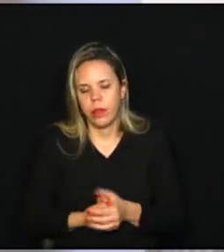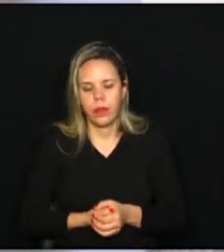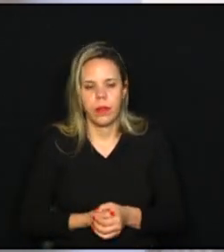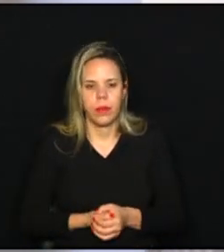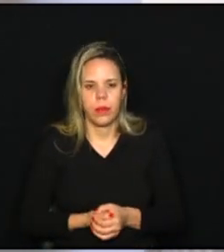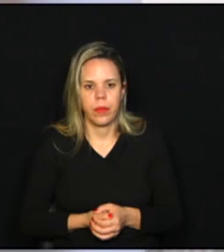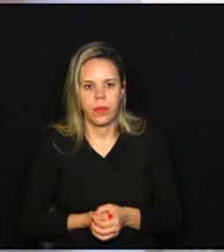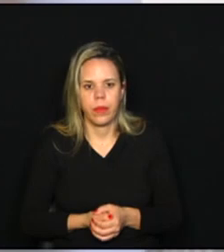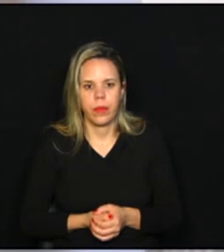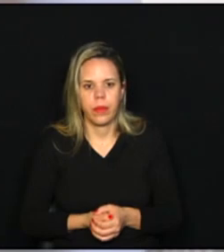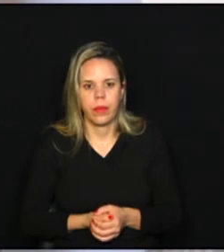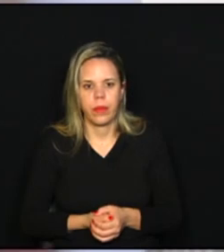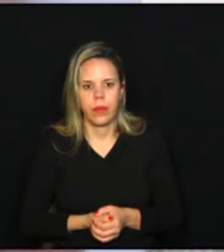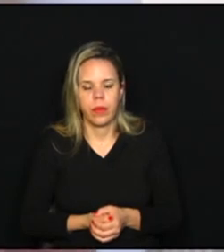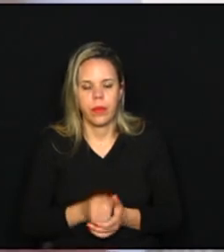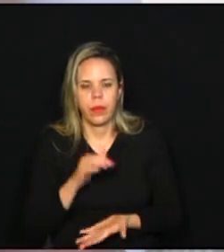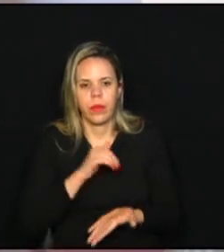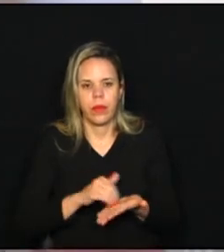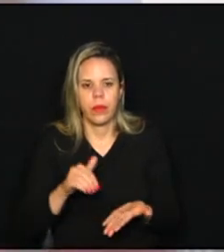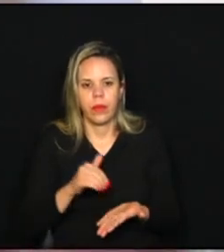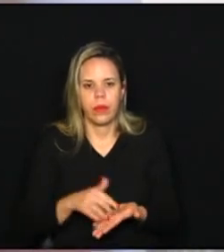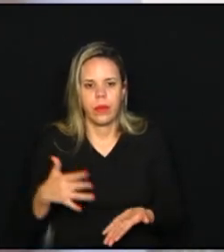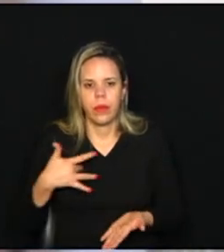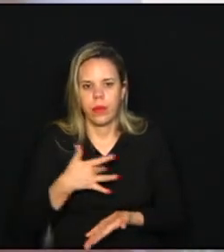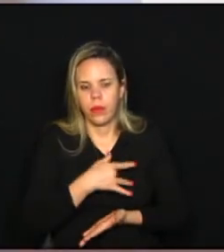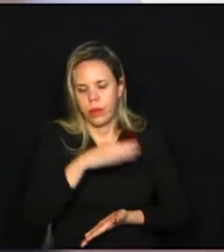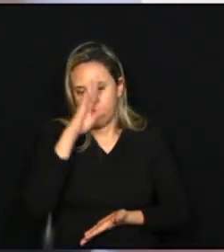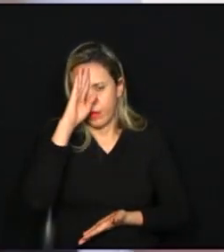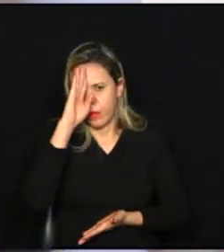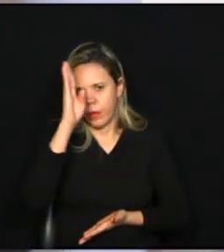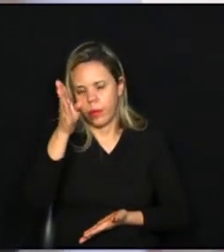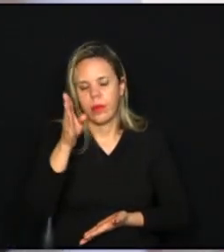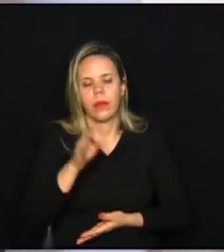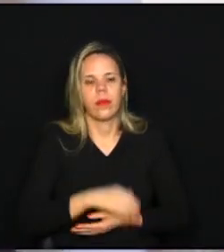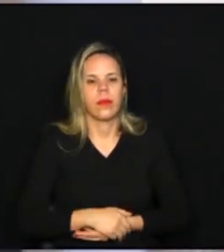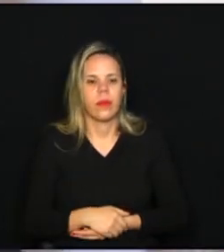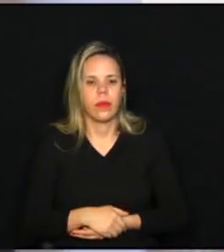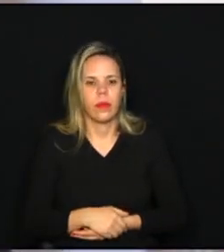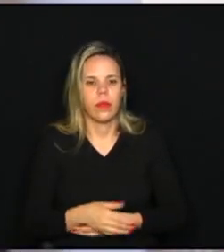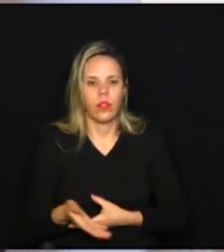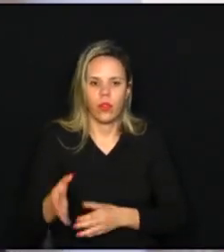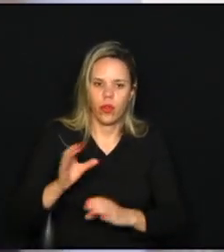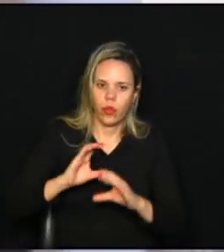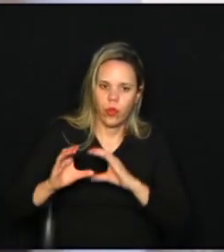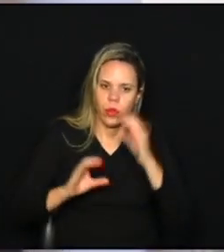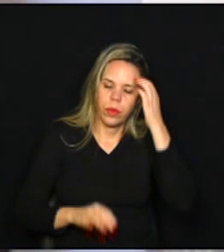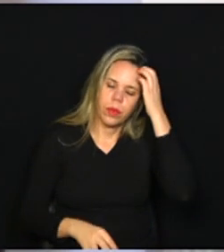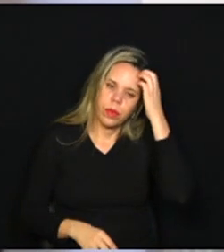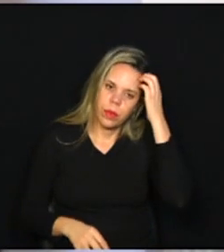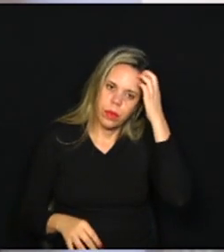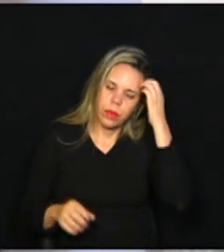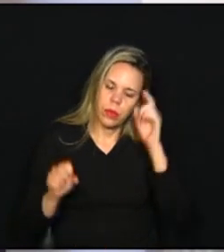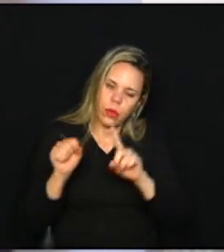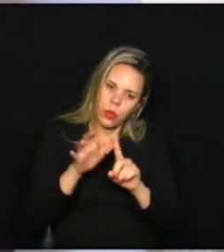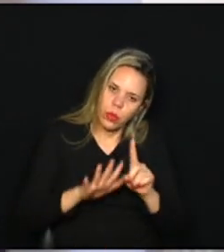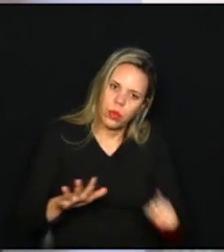da vigilância, da Secretaria de Saúde, e principalmente essa rede de articulação com a sociedade civil, com os grupos,